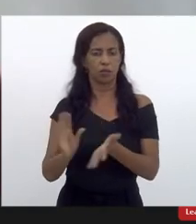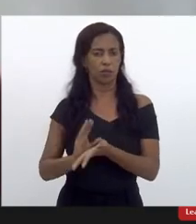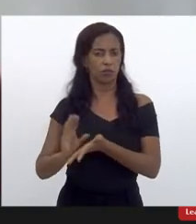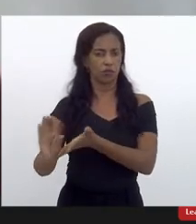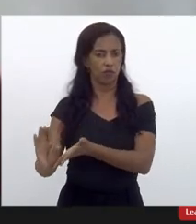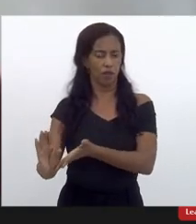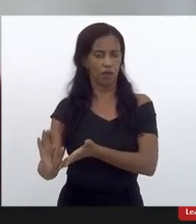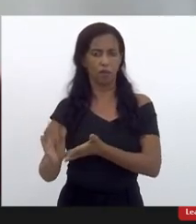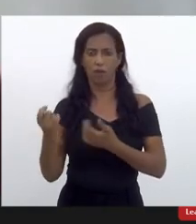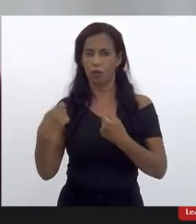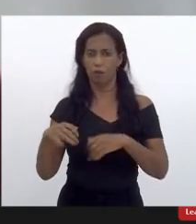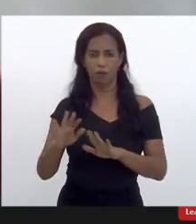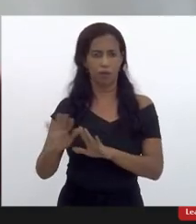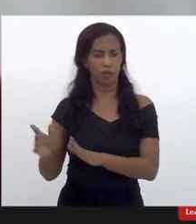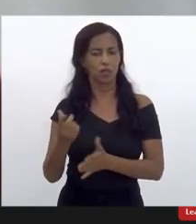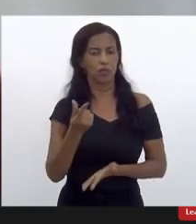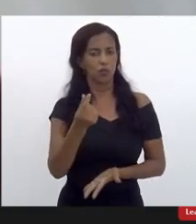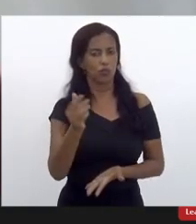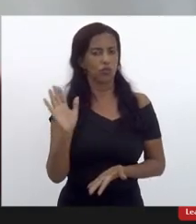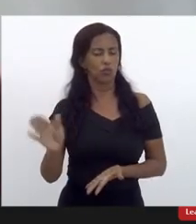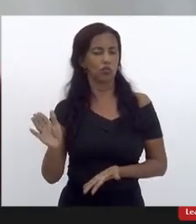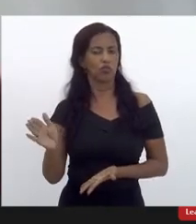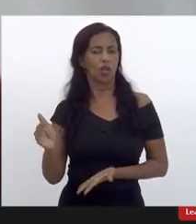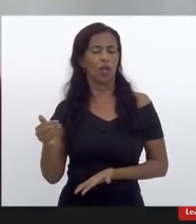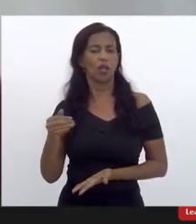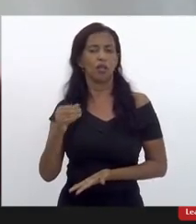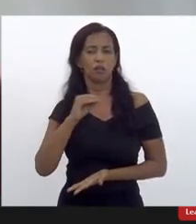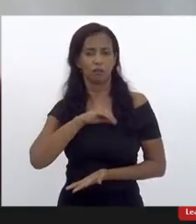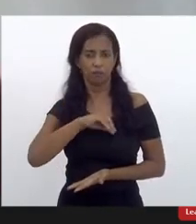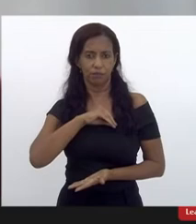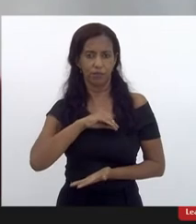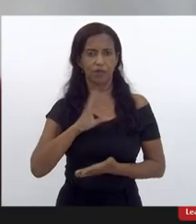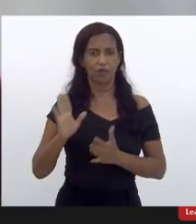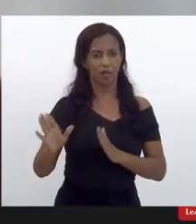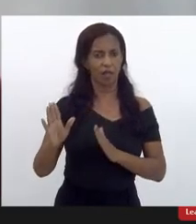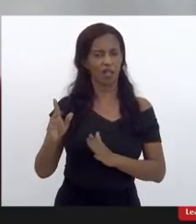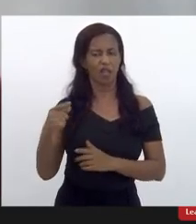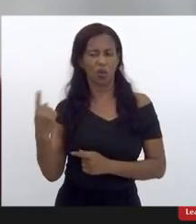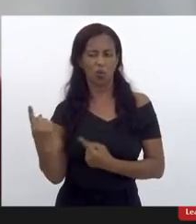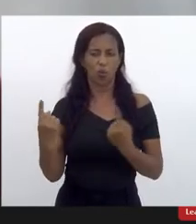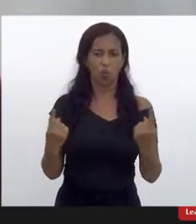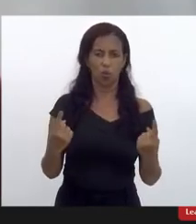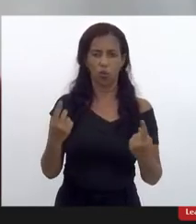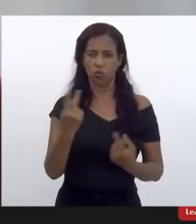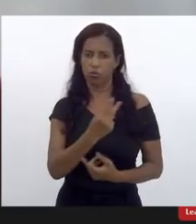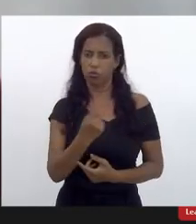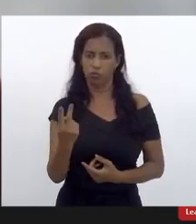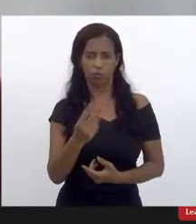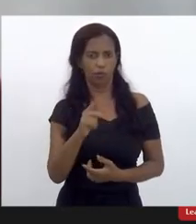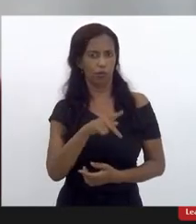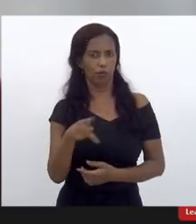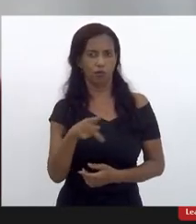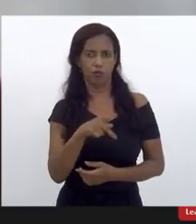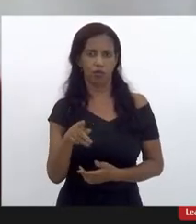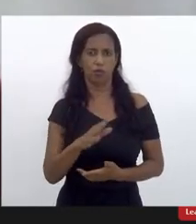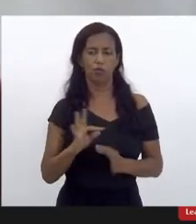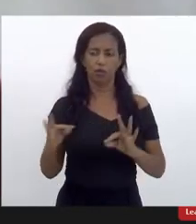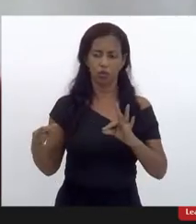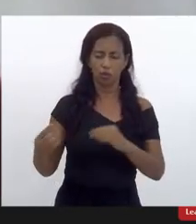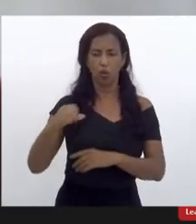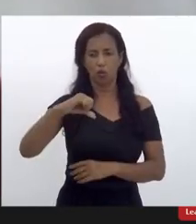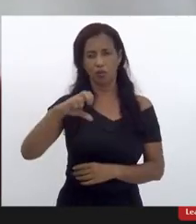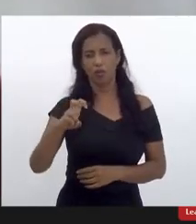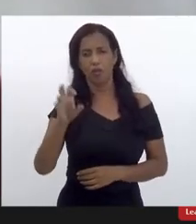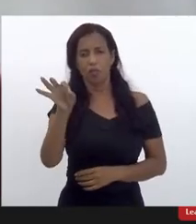verba FAPERJ, o dinheiro já está na conta dos professores. Se não está, é um ou dois professores, 90,